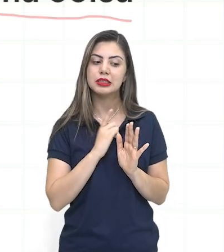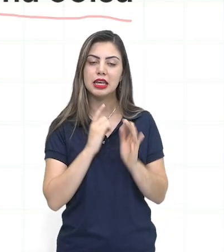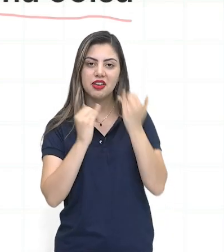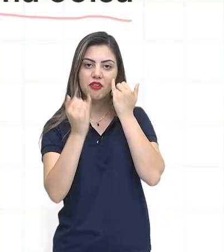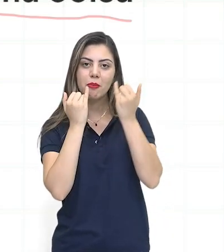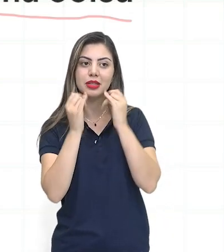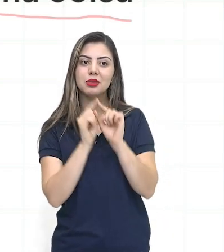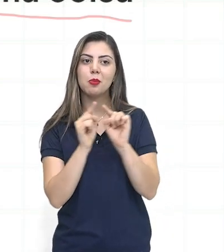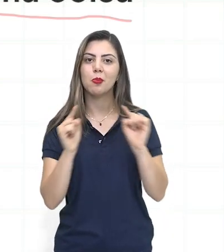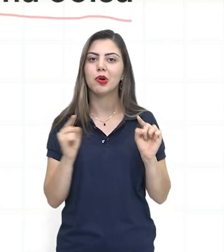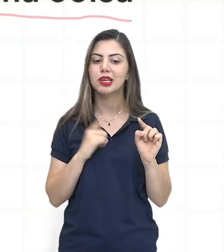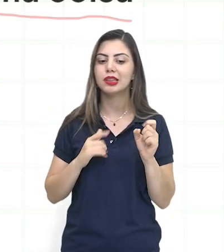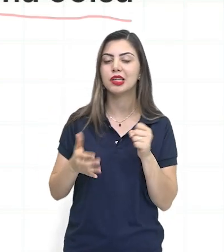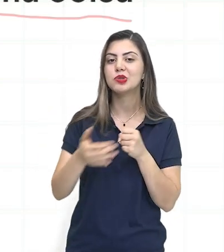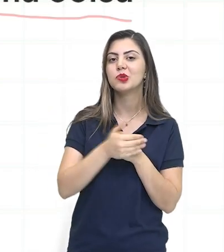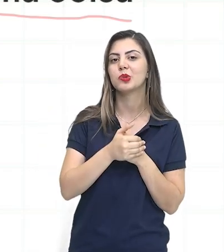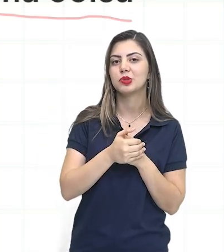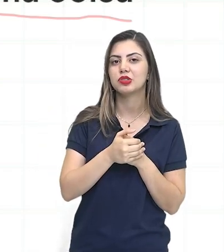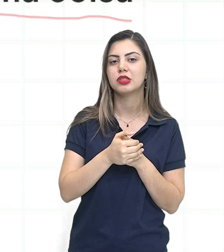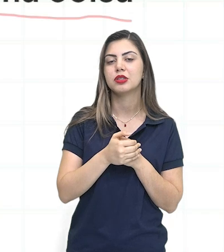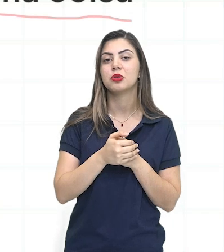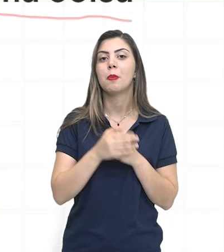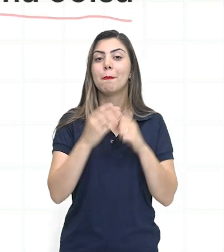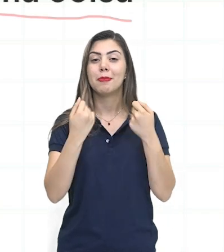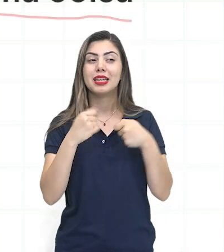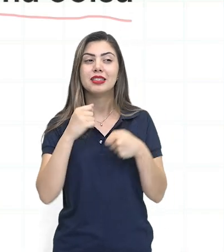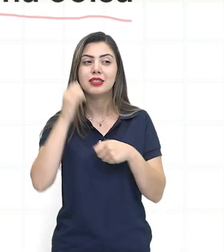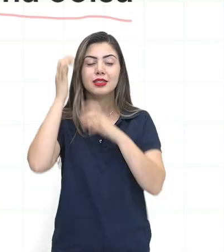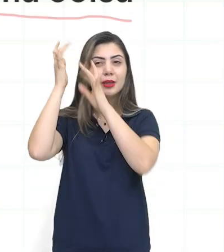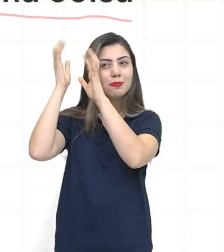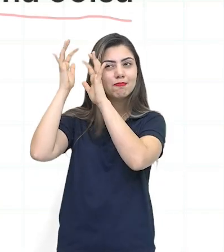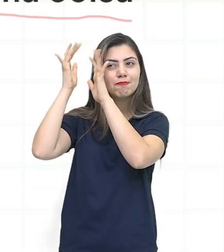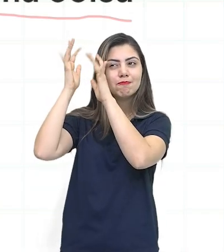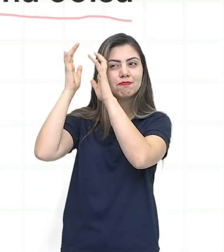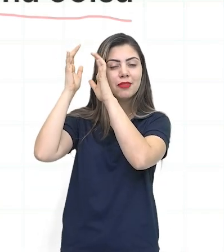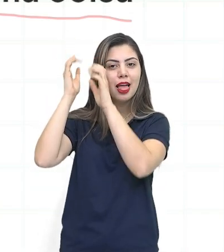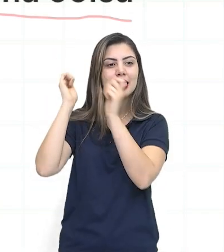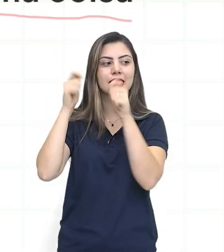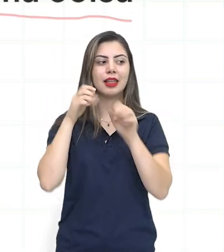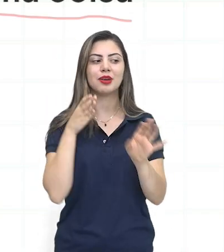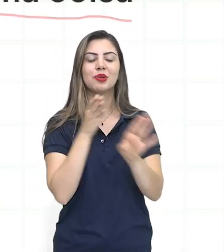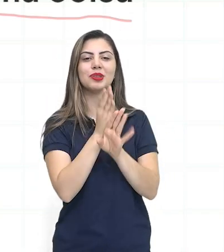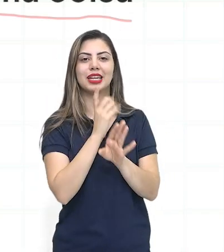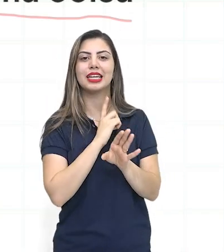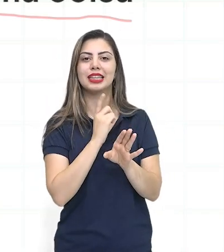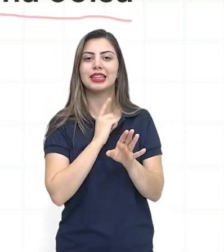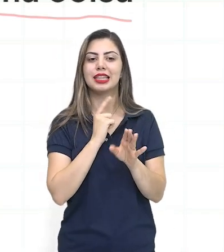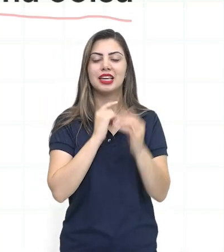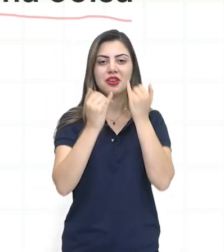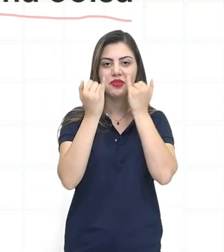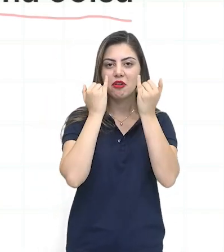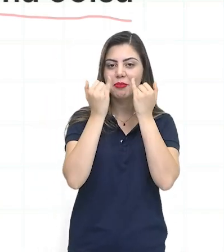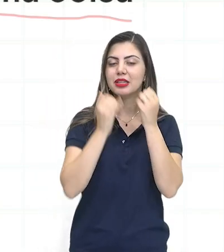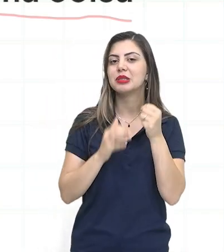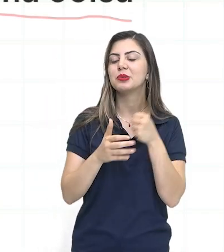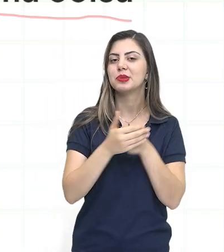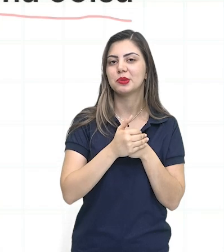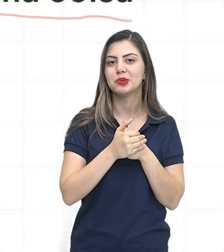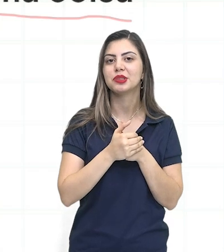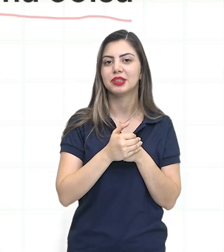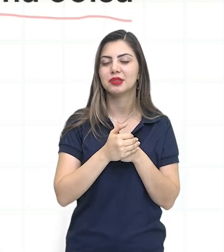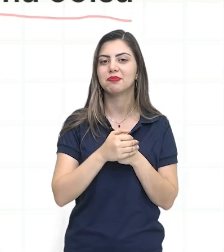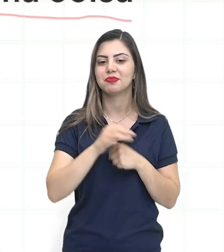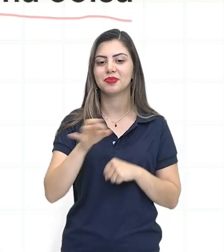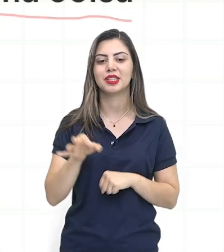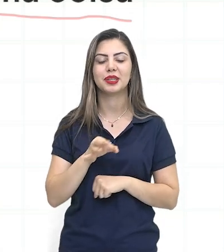de forma não clara, não descrita, mas você consegue perceber através das inferências.